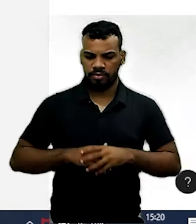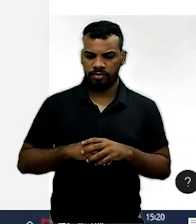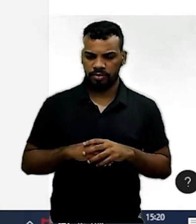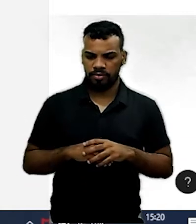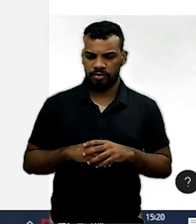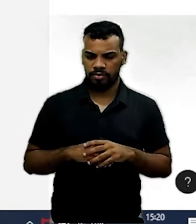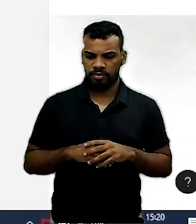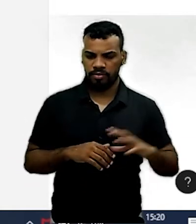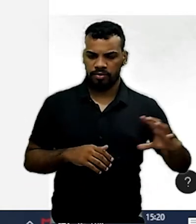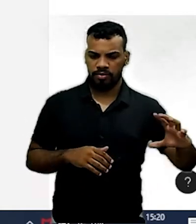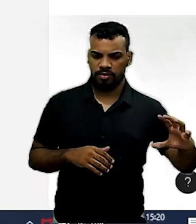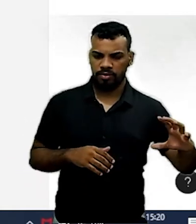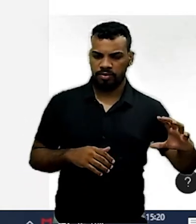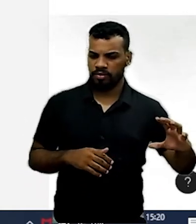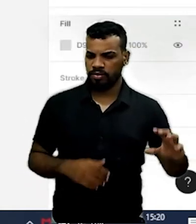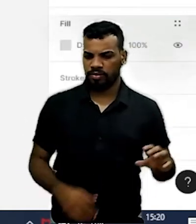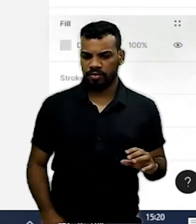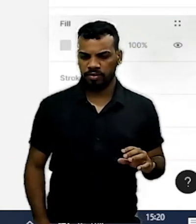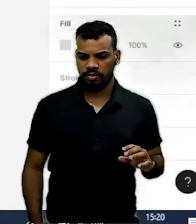Tudo bem?